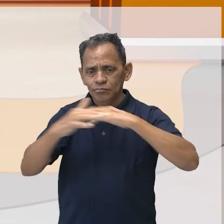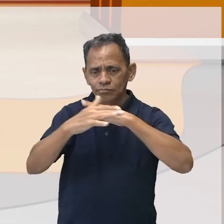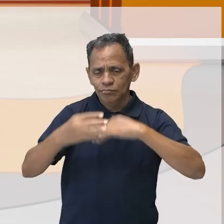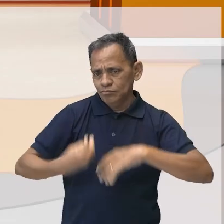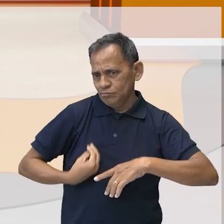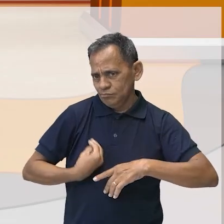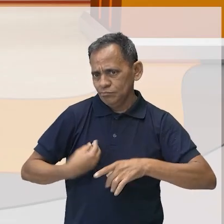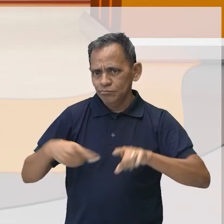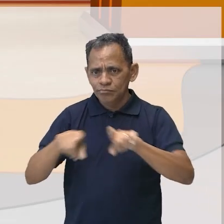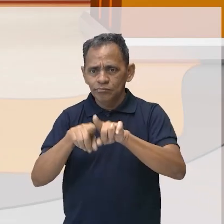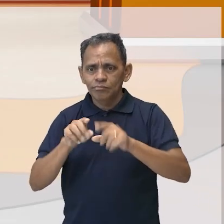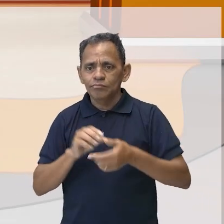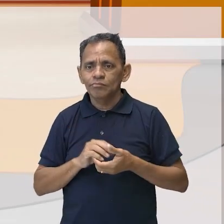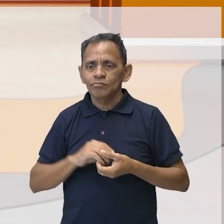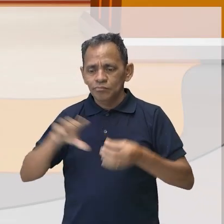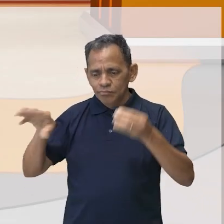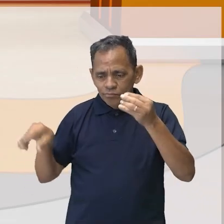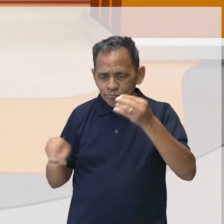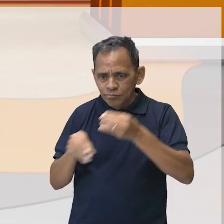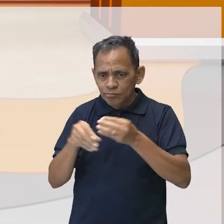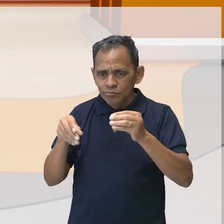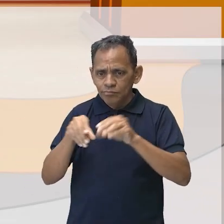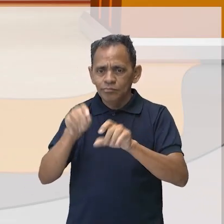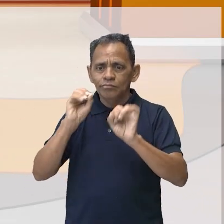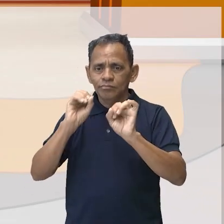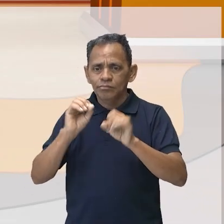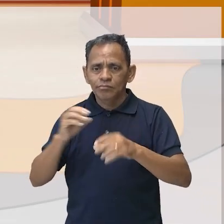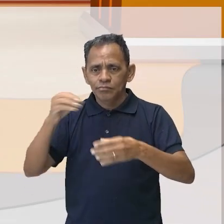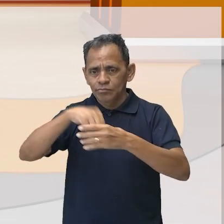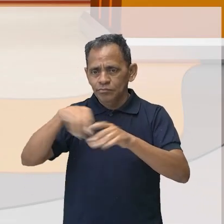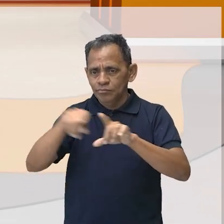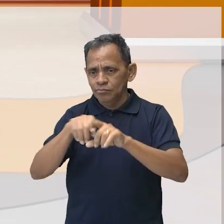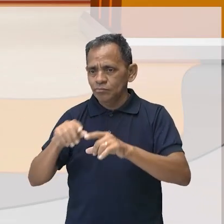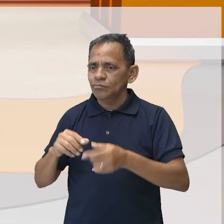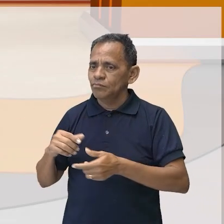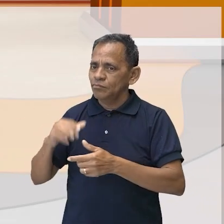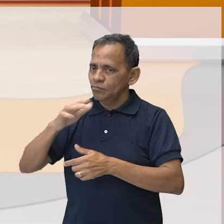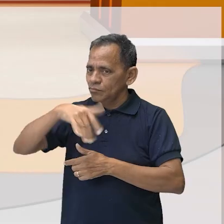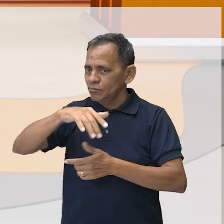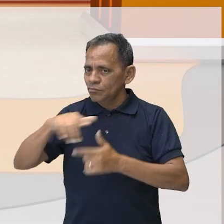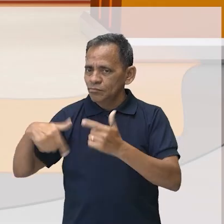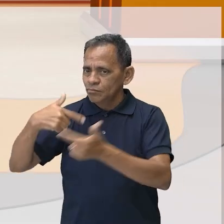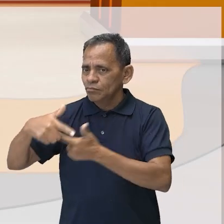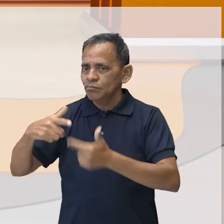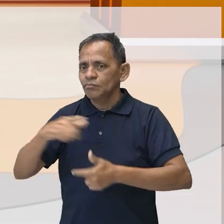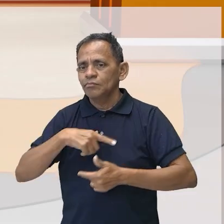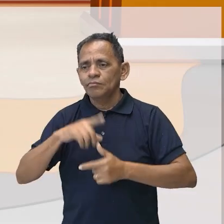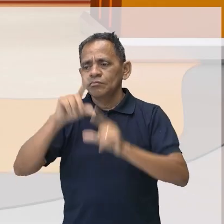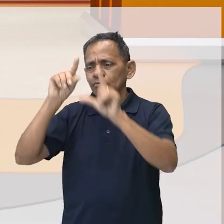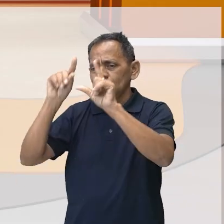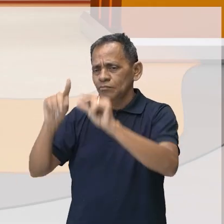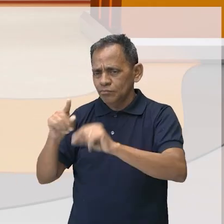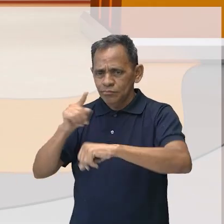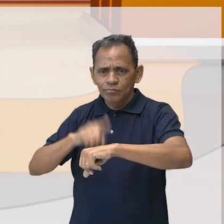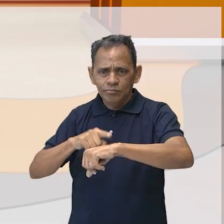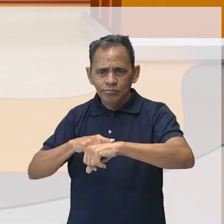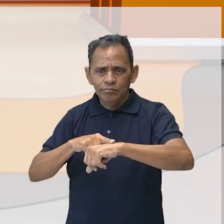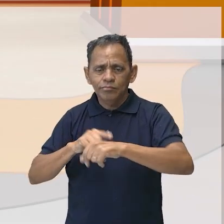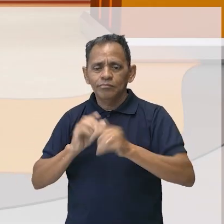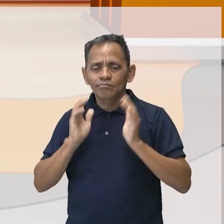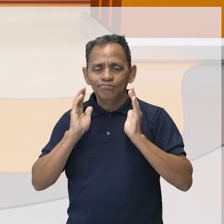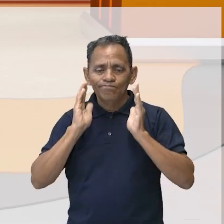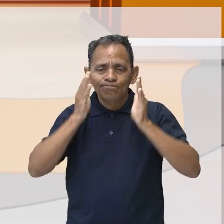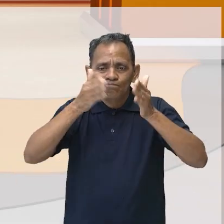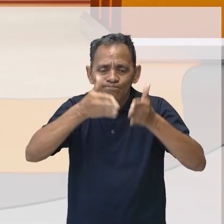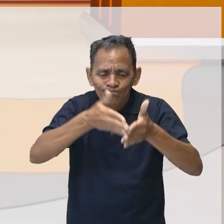foi inserida ali no mercado de trabalho e trabalhando, obviamente, tem menos tempo ali para dedicar à maternidade,